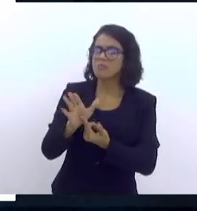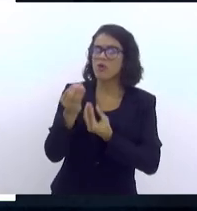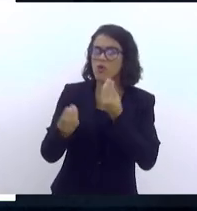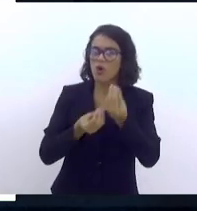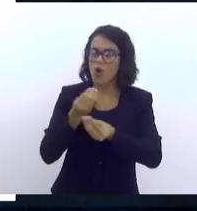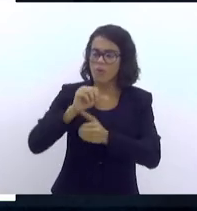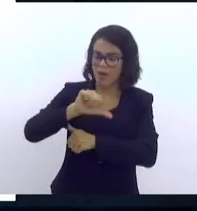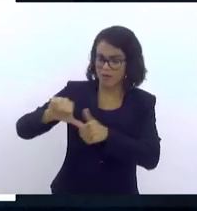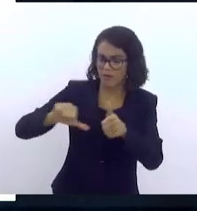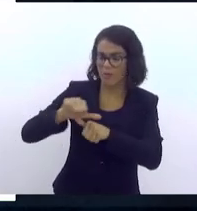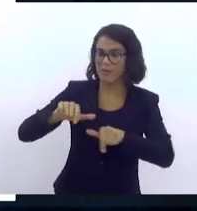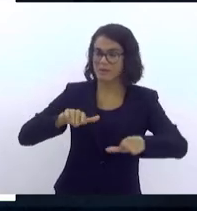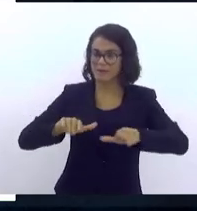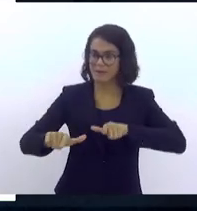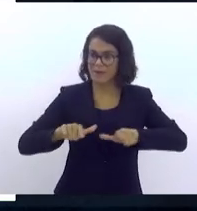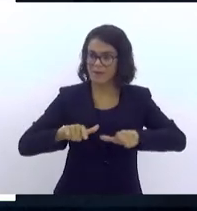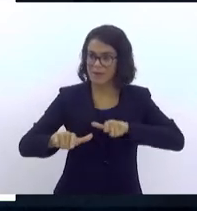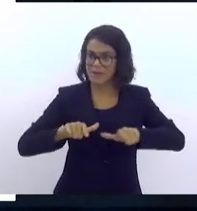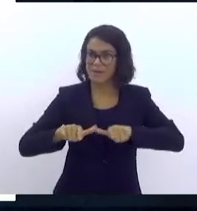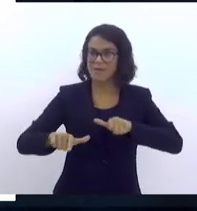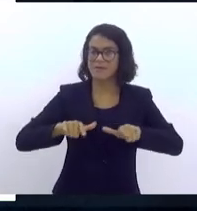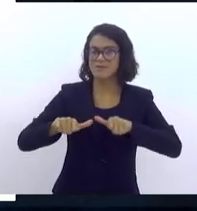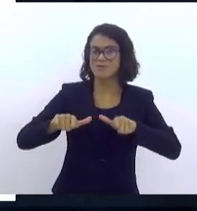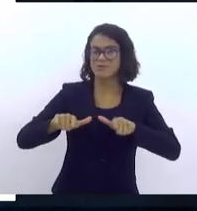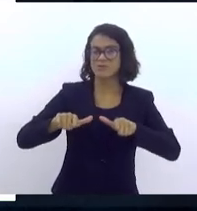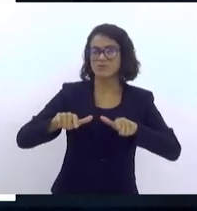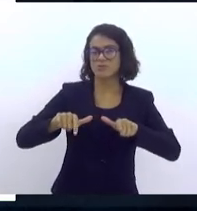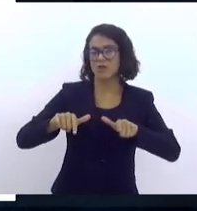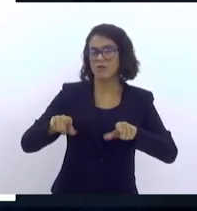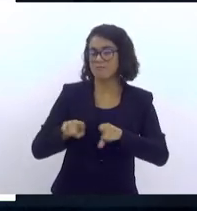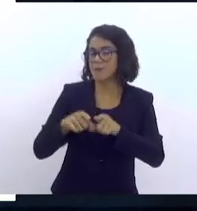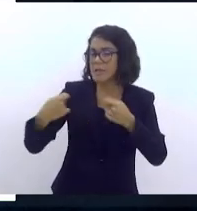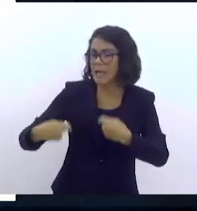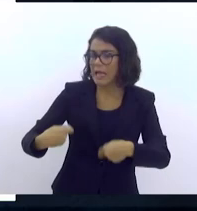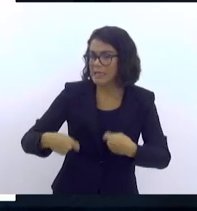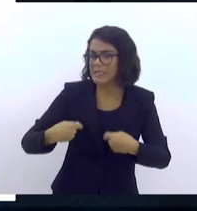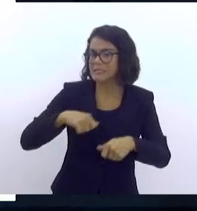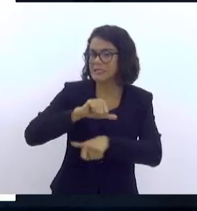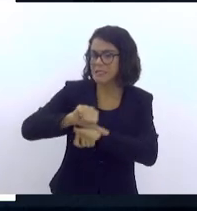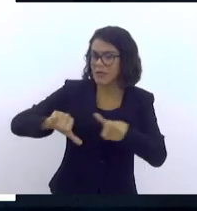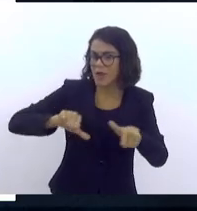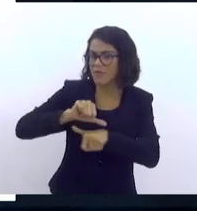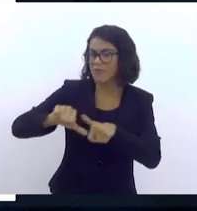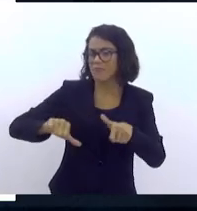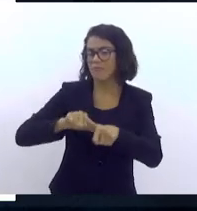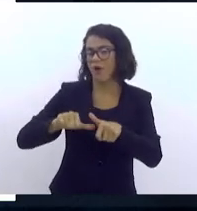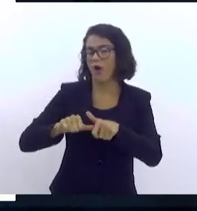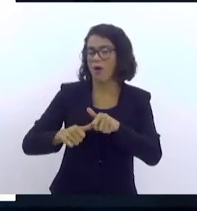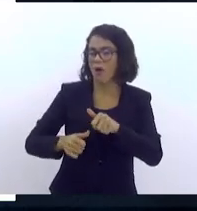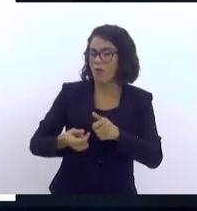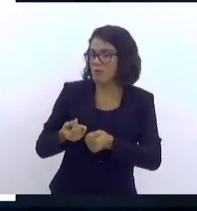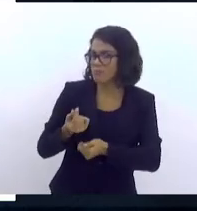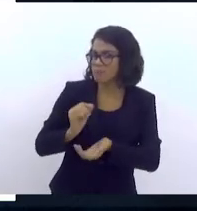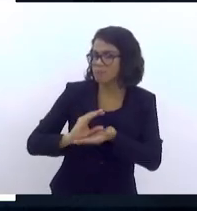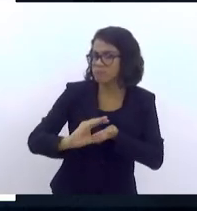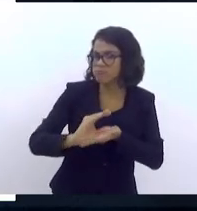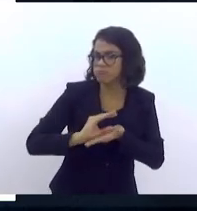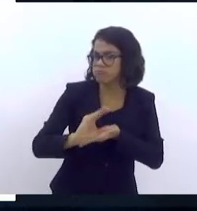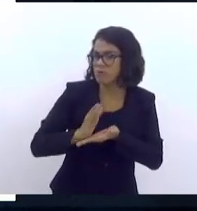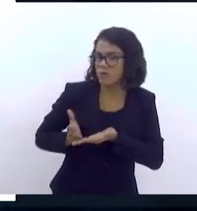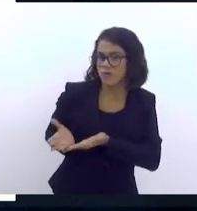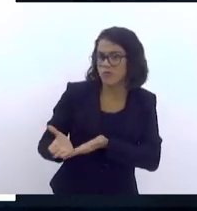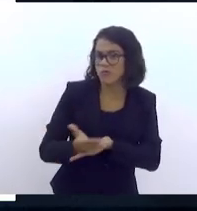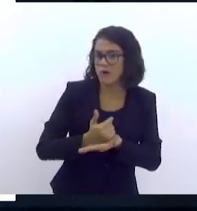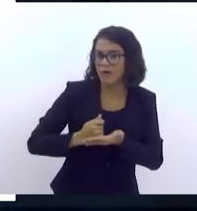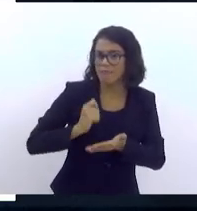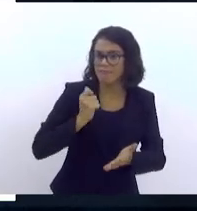trabalhista é a necessidade de uma reforma tributária tudo isso está relacionado com esses